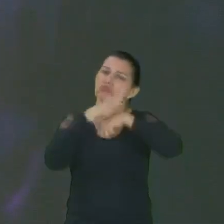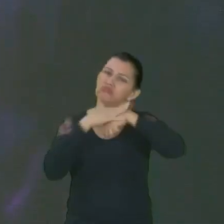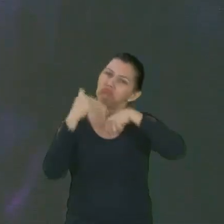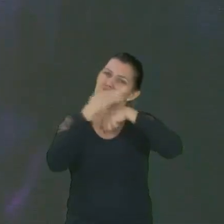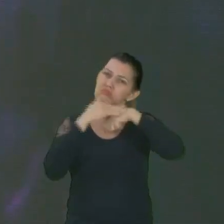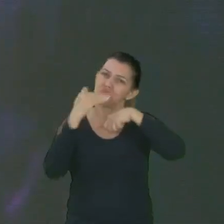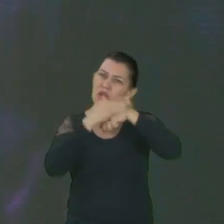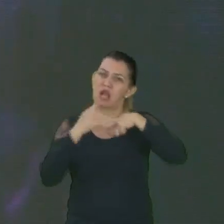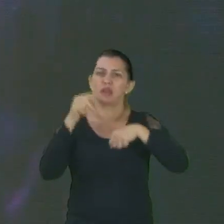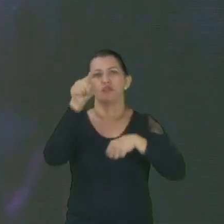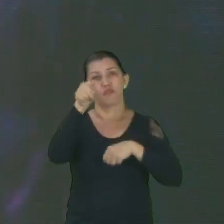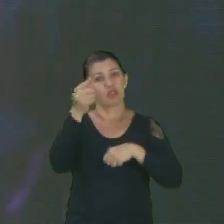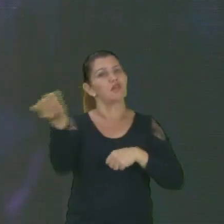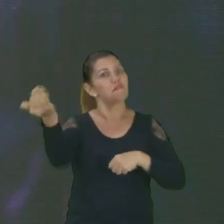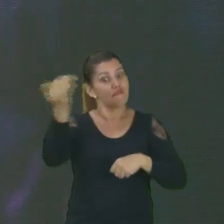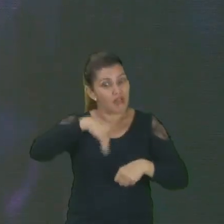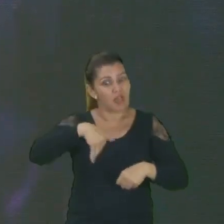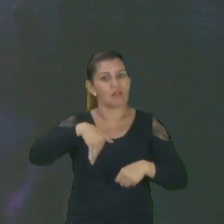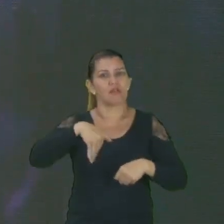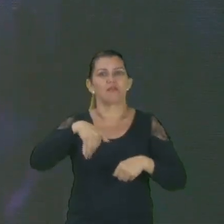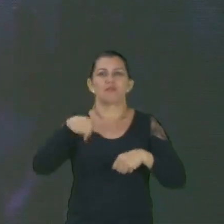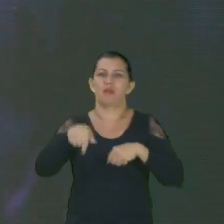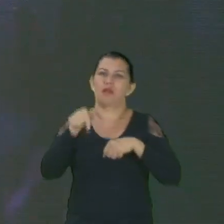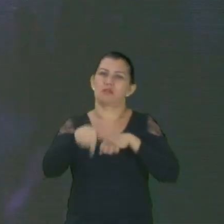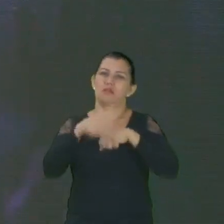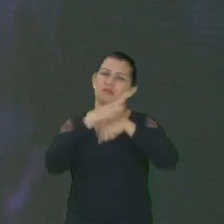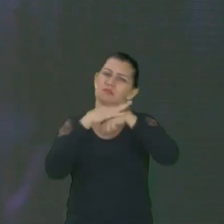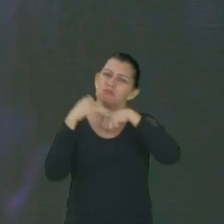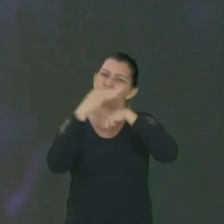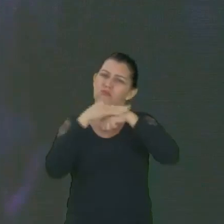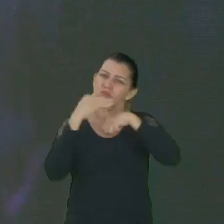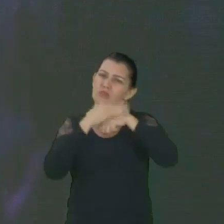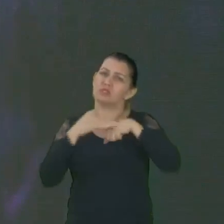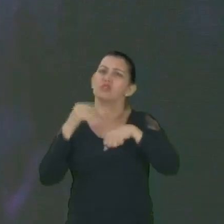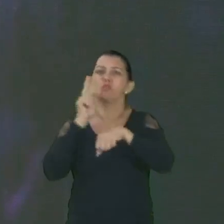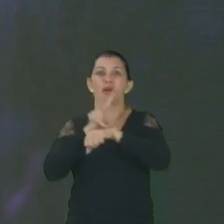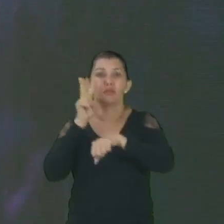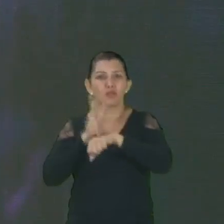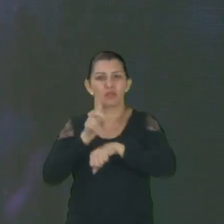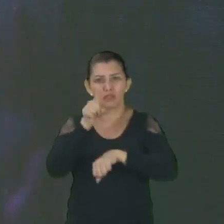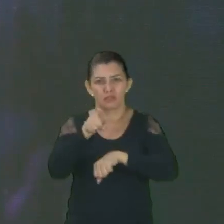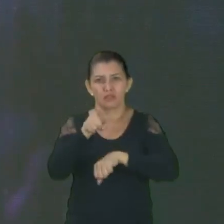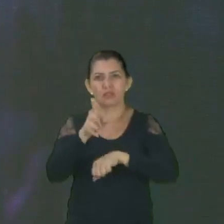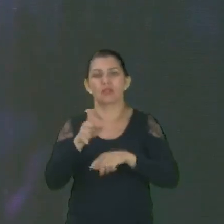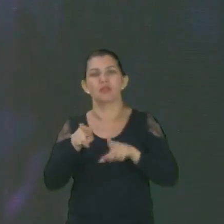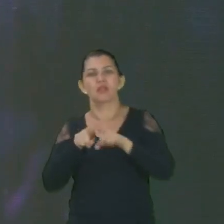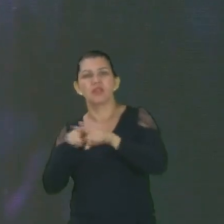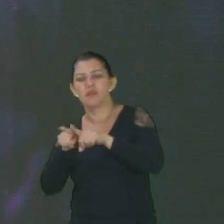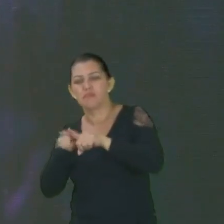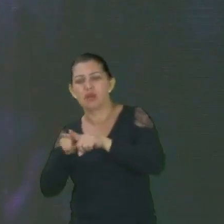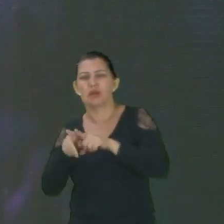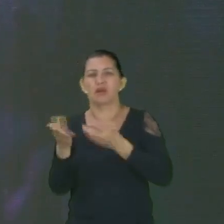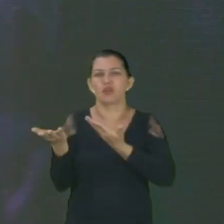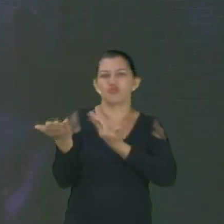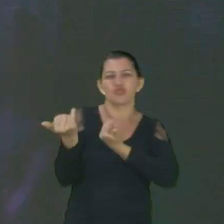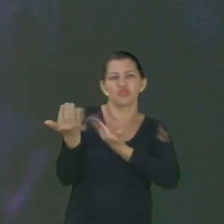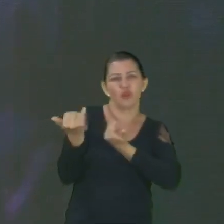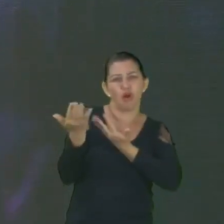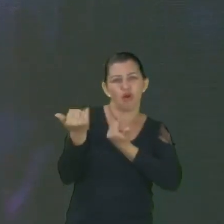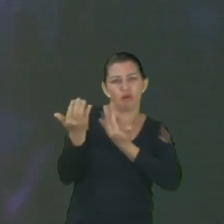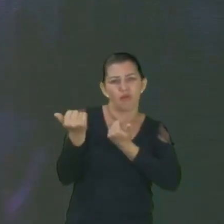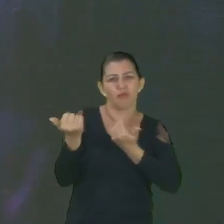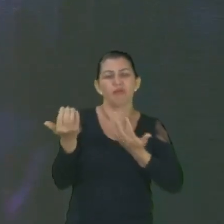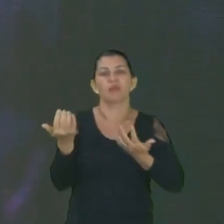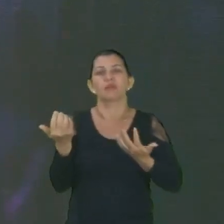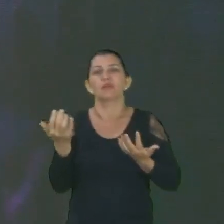para você. Eu vou dizer uma coisa para você, irmão e irmã, jovens, quem quer que me ouve aqui esta noite: